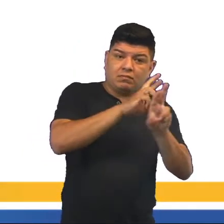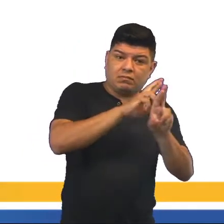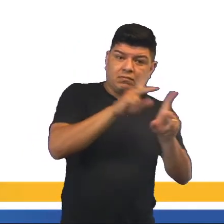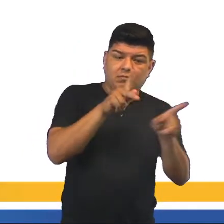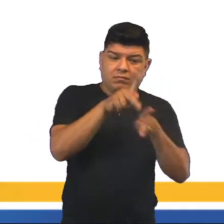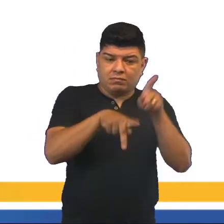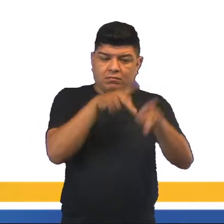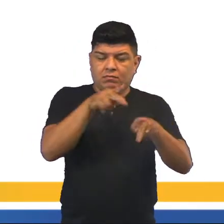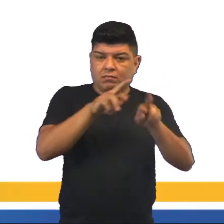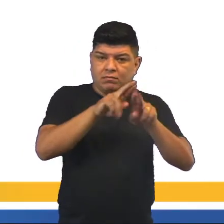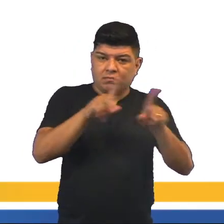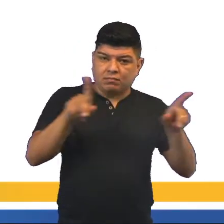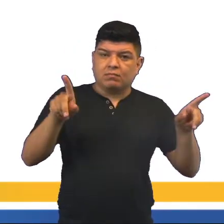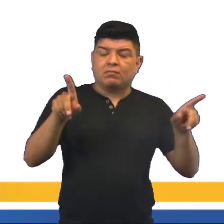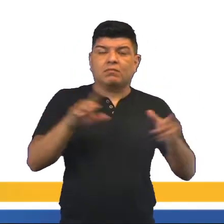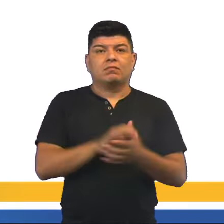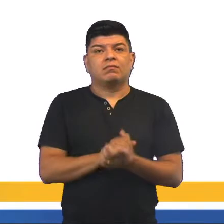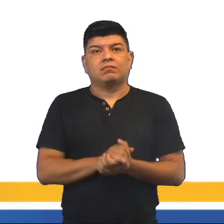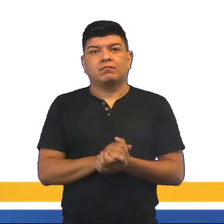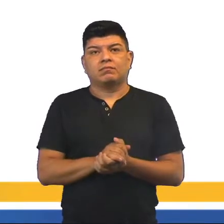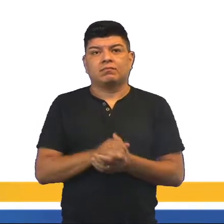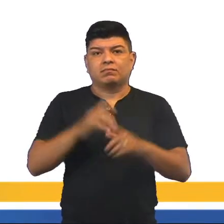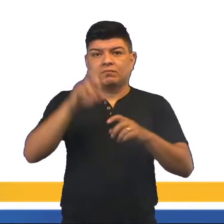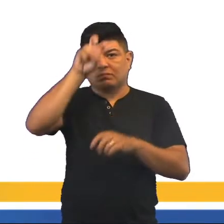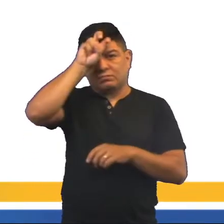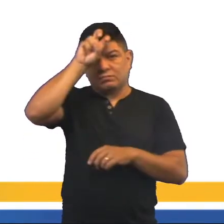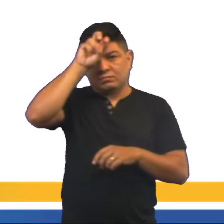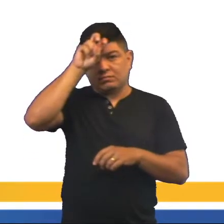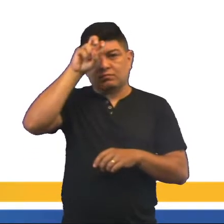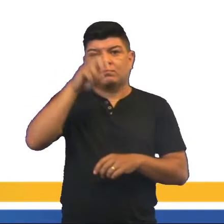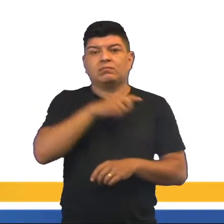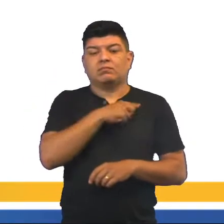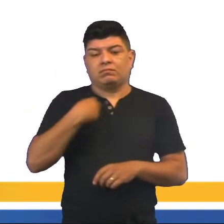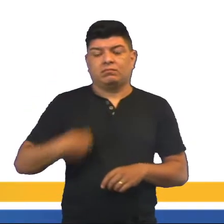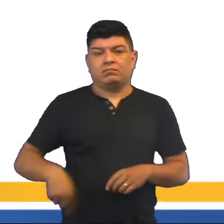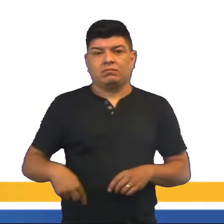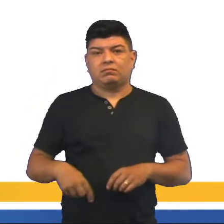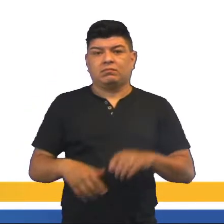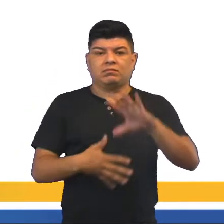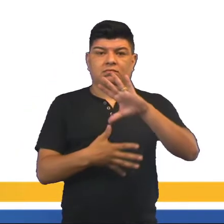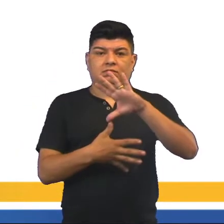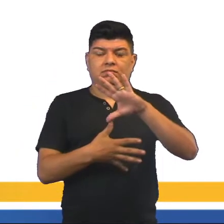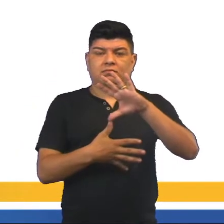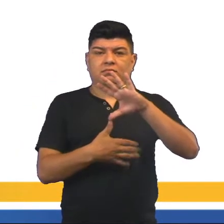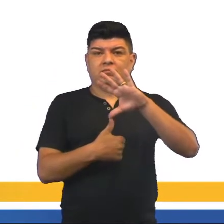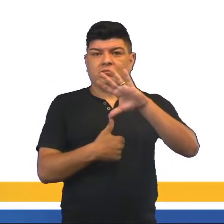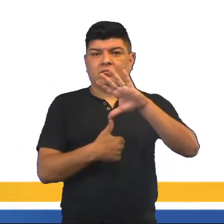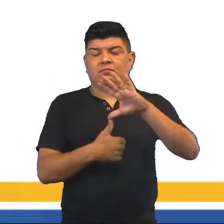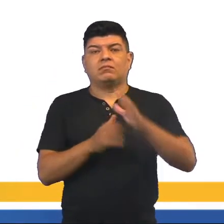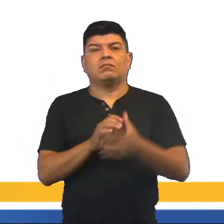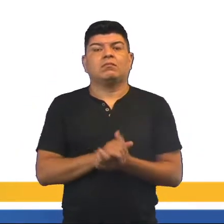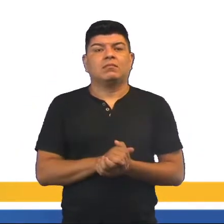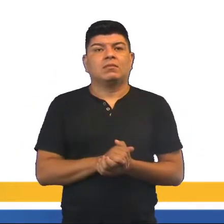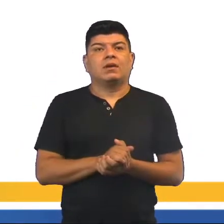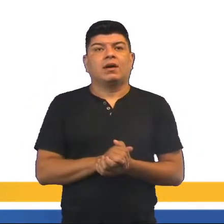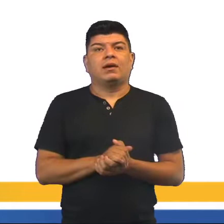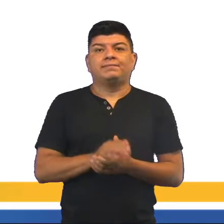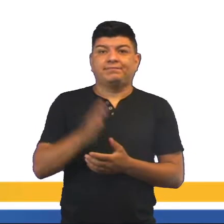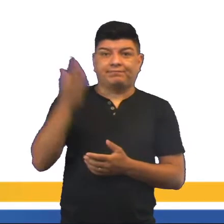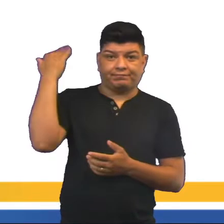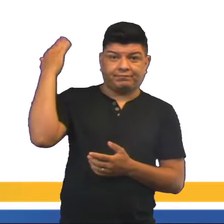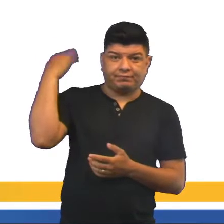diferentes em civilizações da Mesopotâmia, Egito, China e América Central. O início da escrita, lá